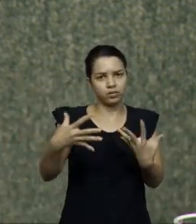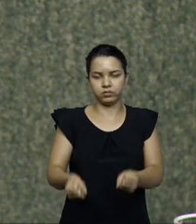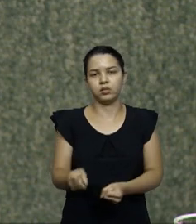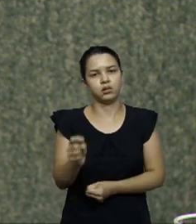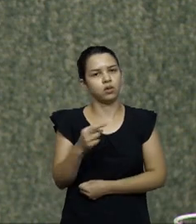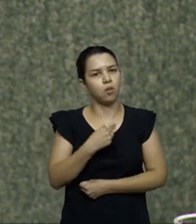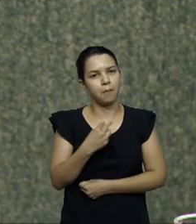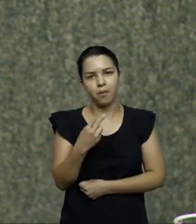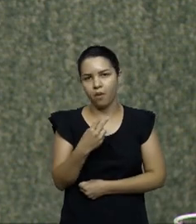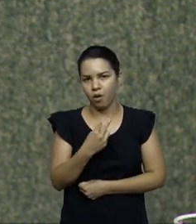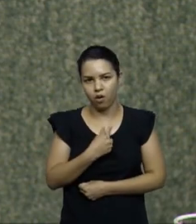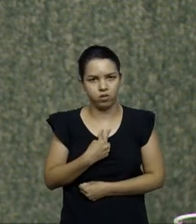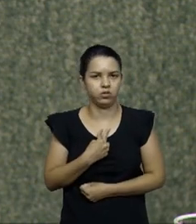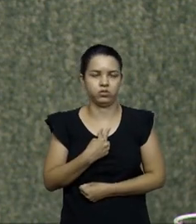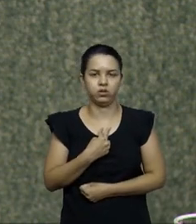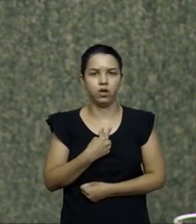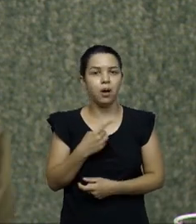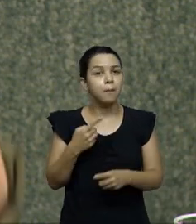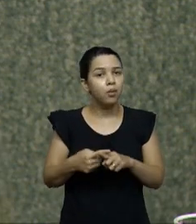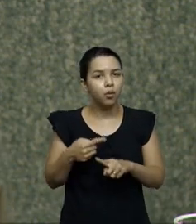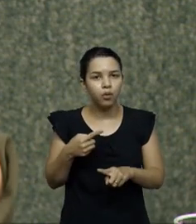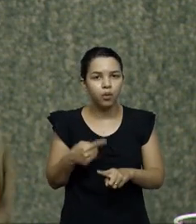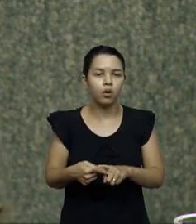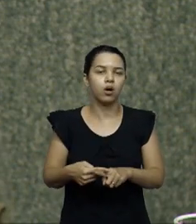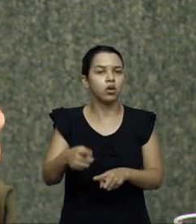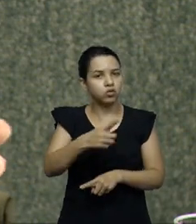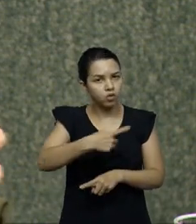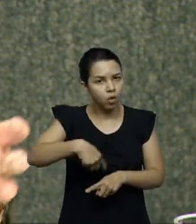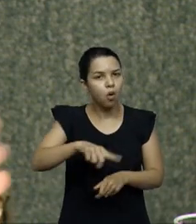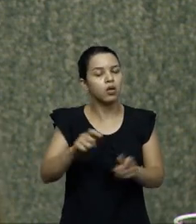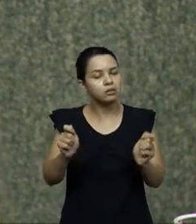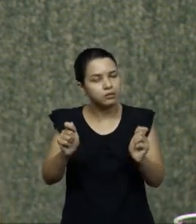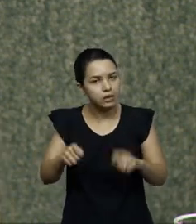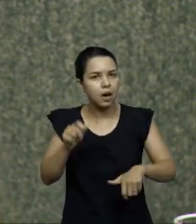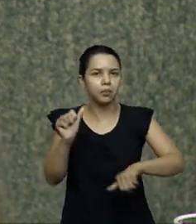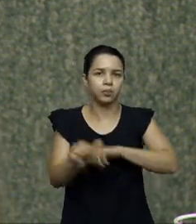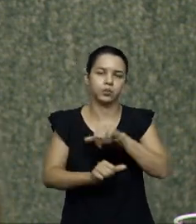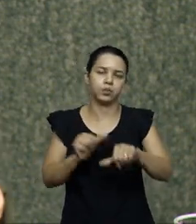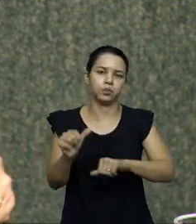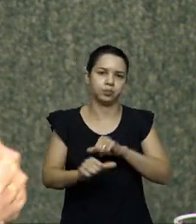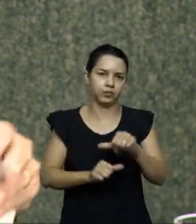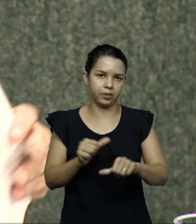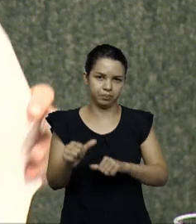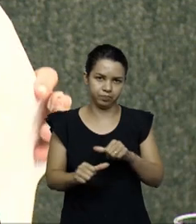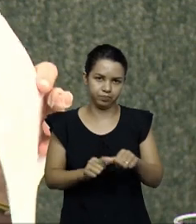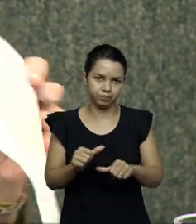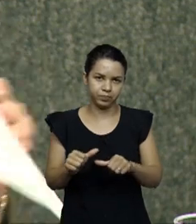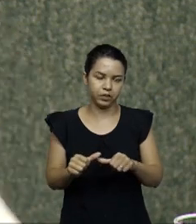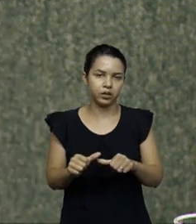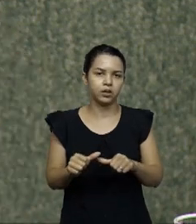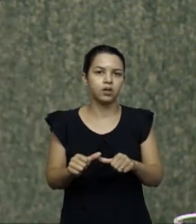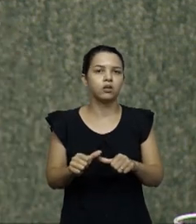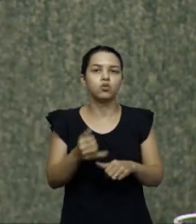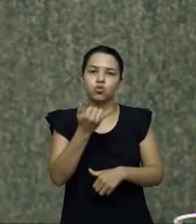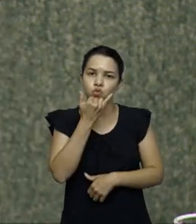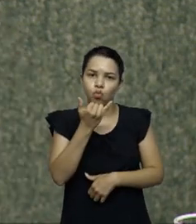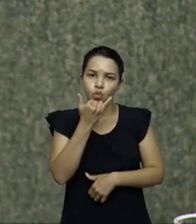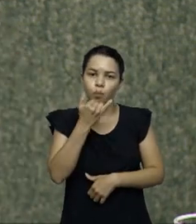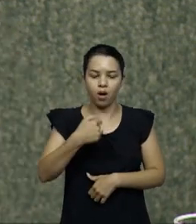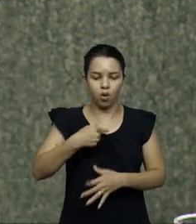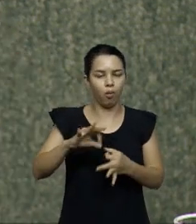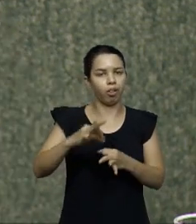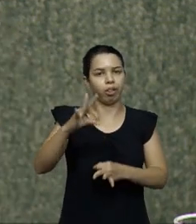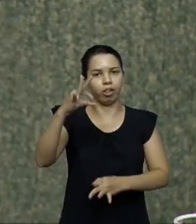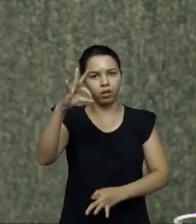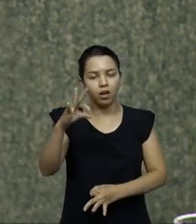situação ainda mais porque a gente tem condições de mudar essa situação então me desculpe que eu me estendi mas eram